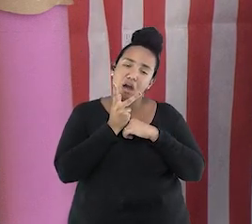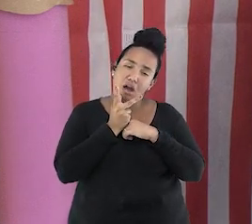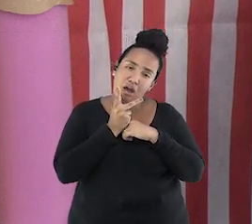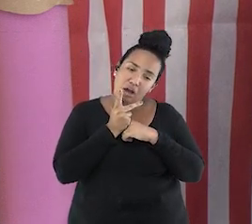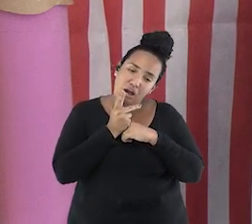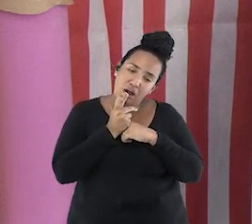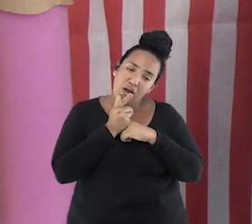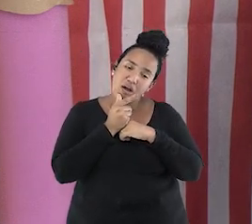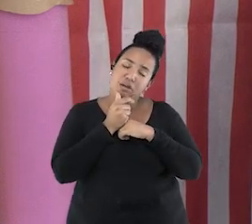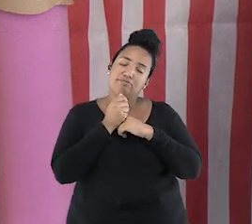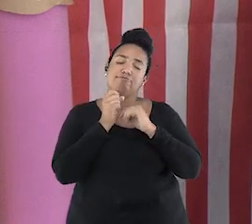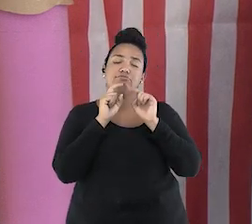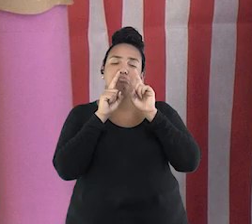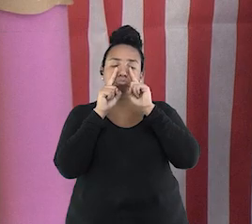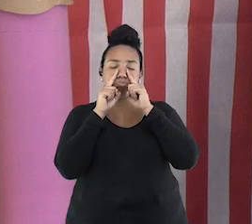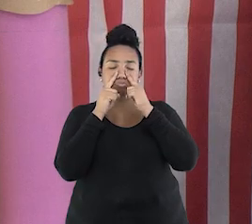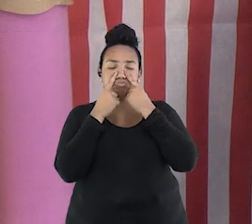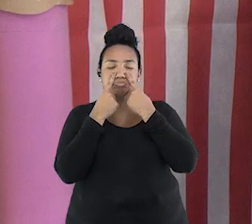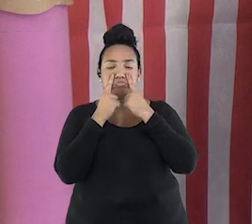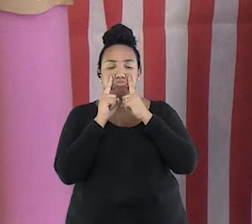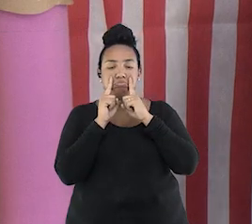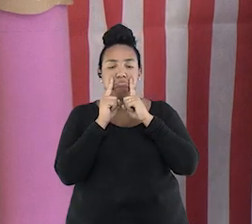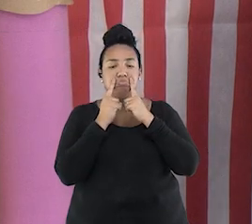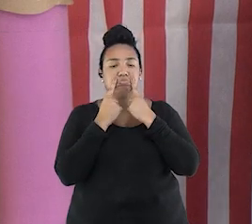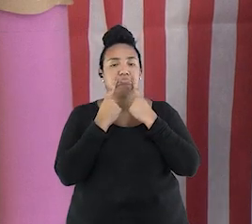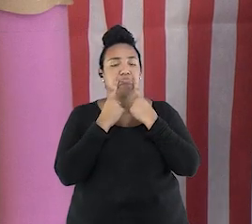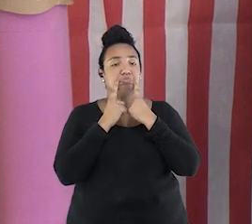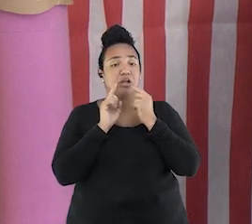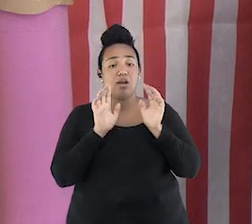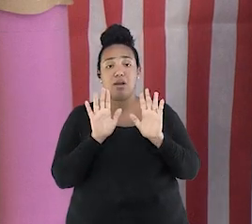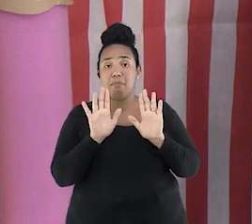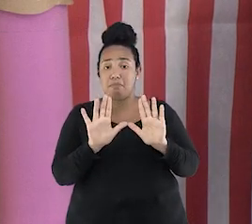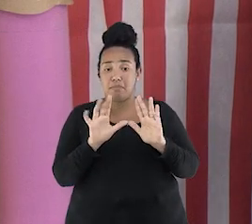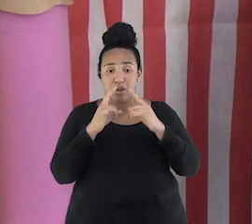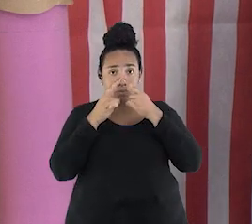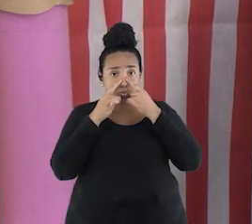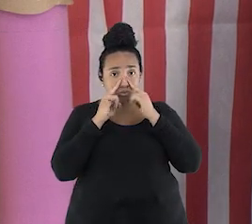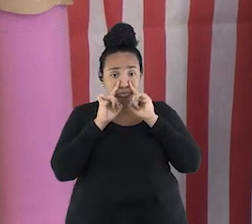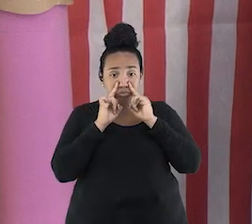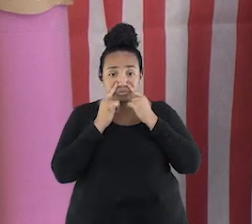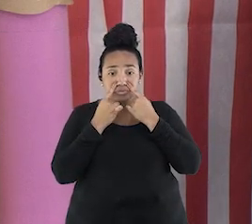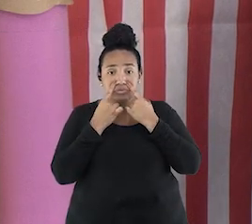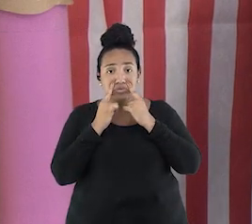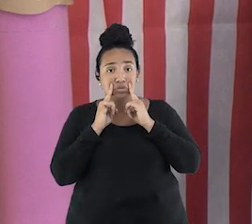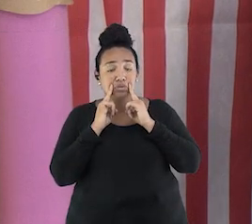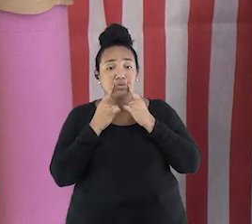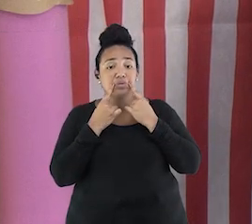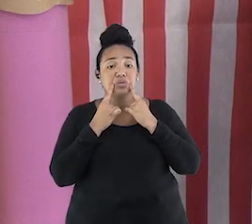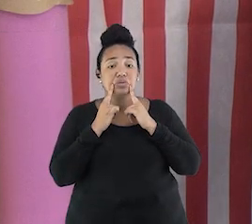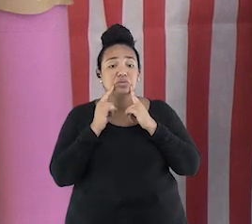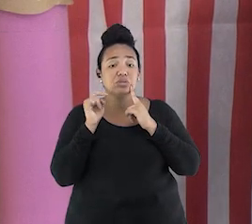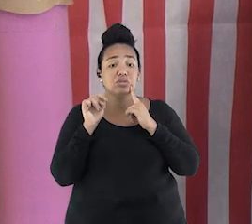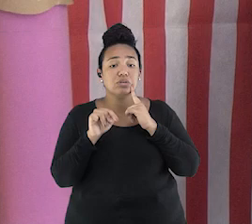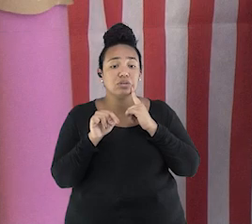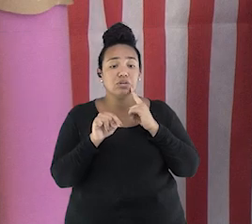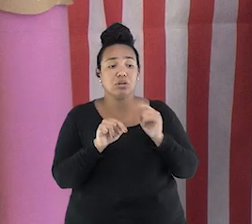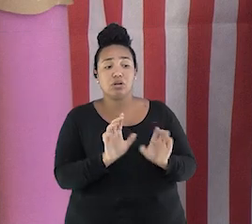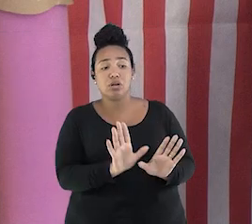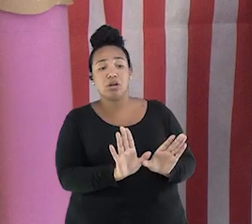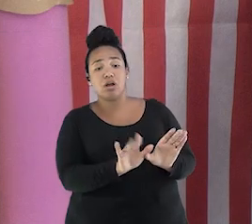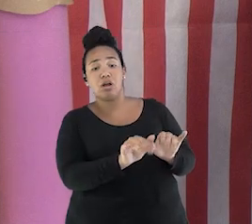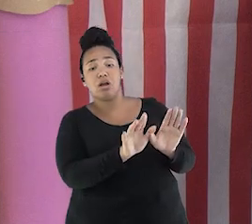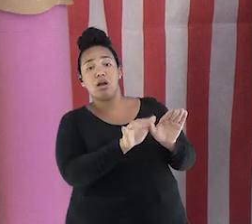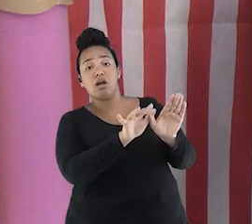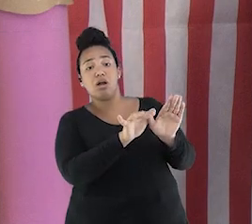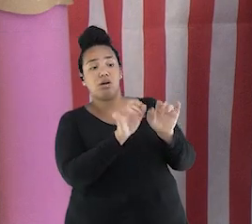hora. Chorou, chorou. Mas seu choro manso não conseguiu acordar a libélula